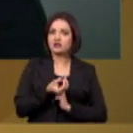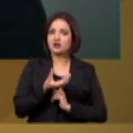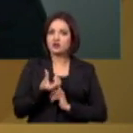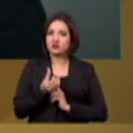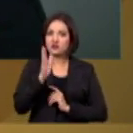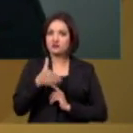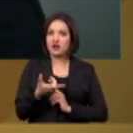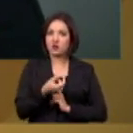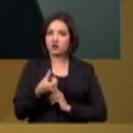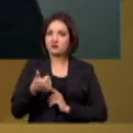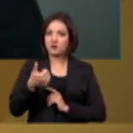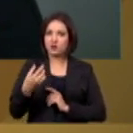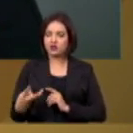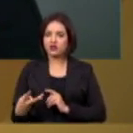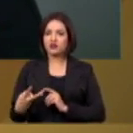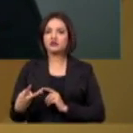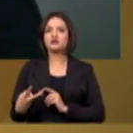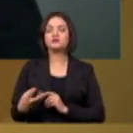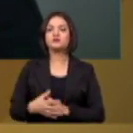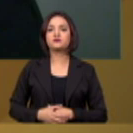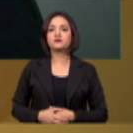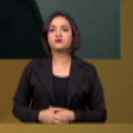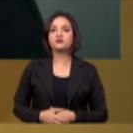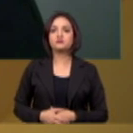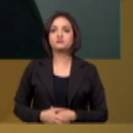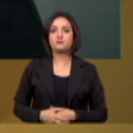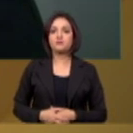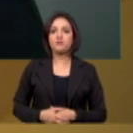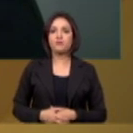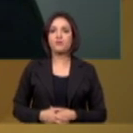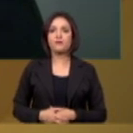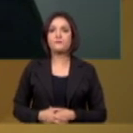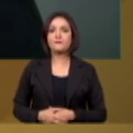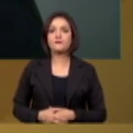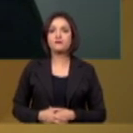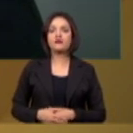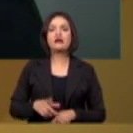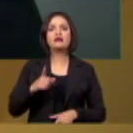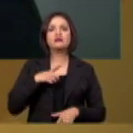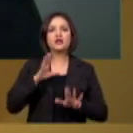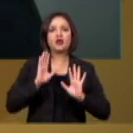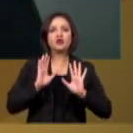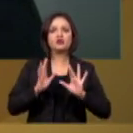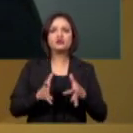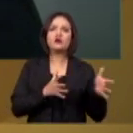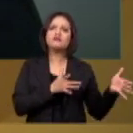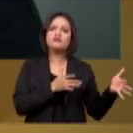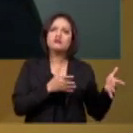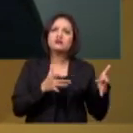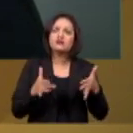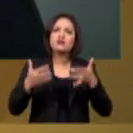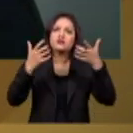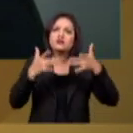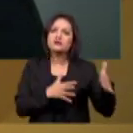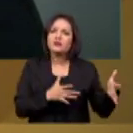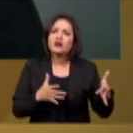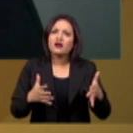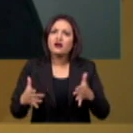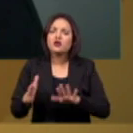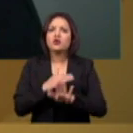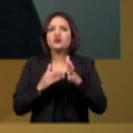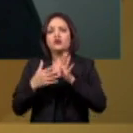606/2015 já para a decisão do cnj traçando um histórico sobre disposições condicionais